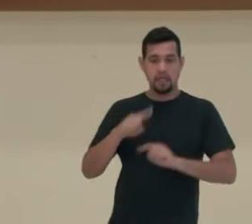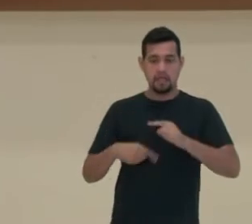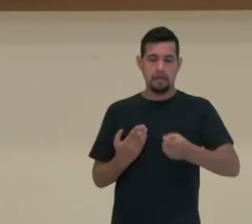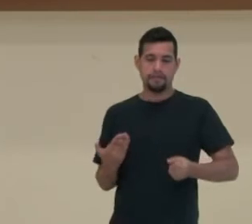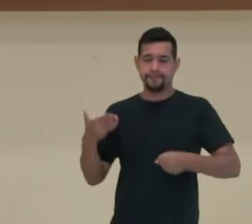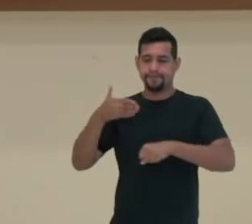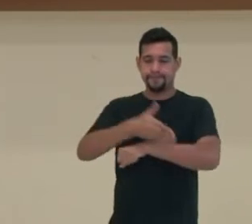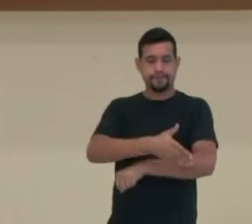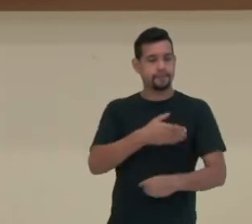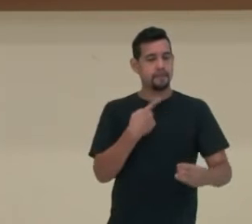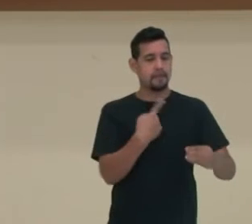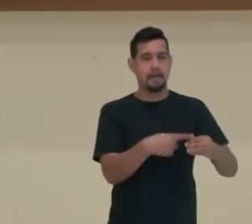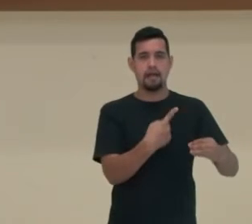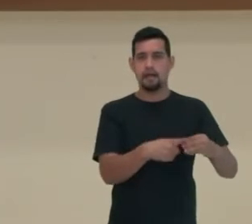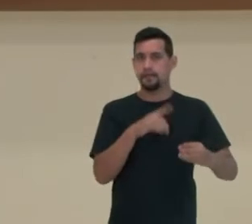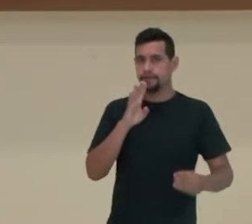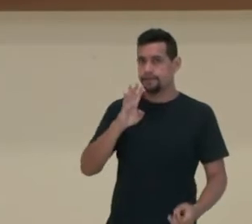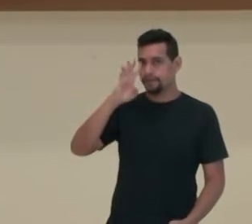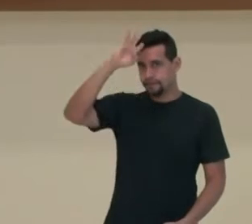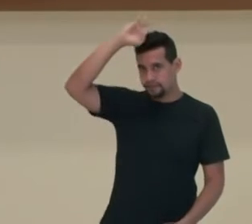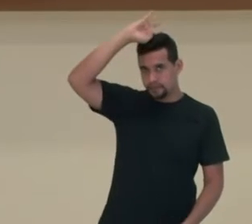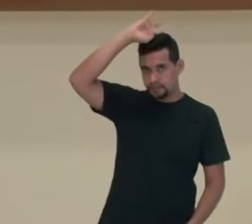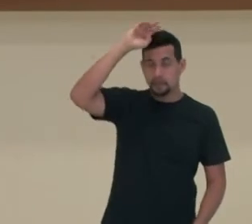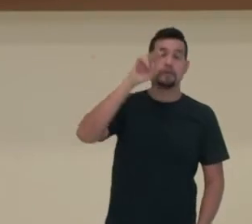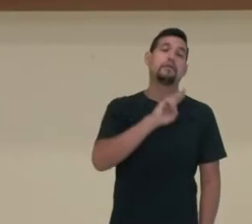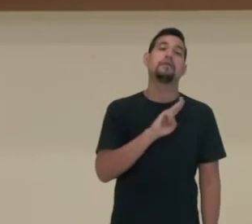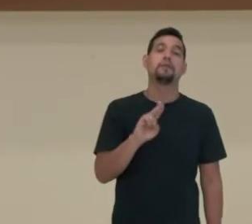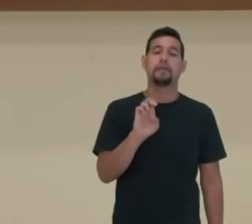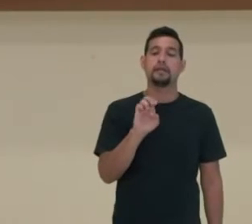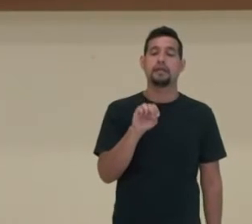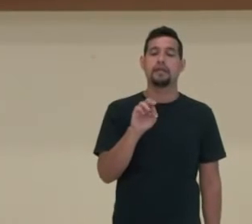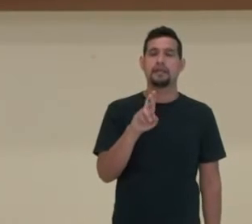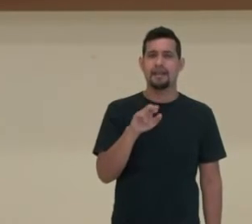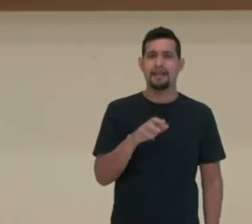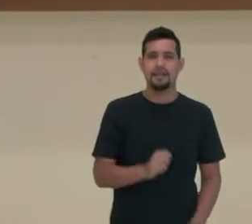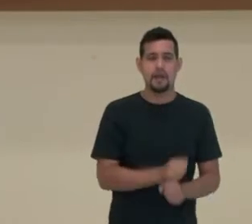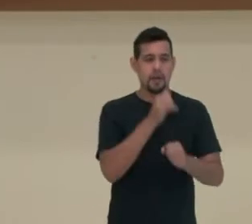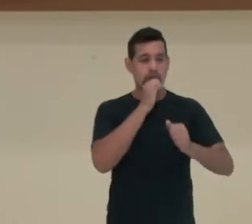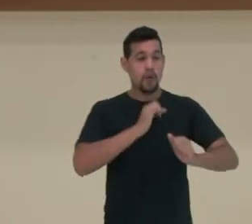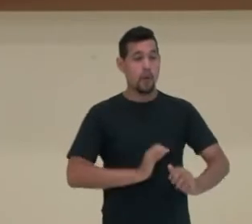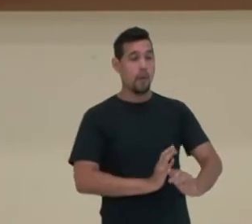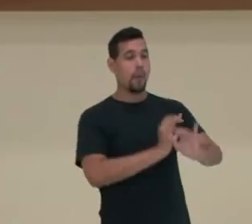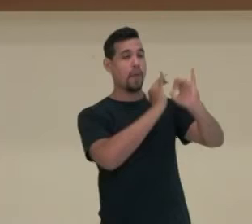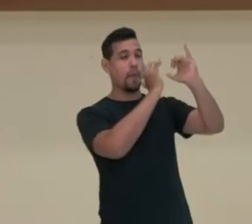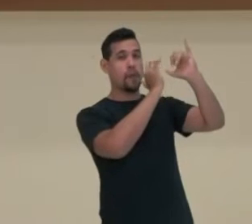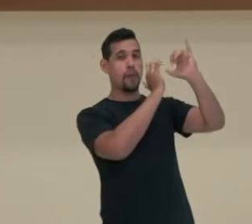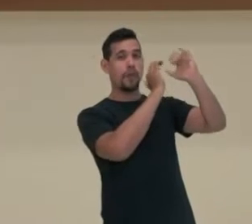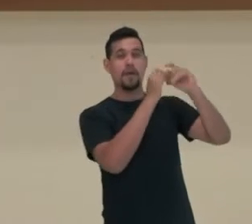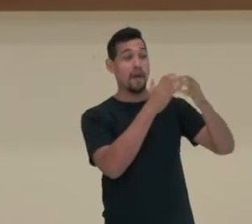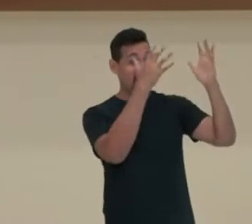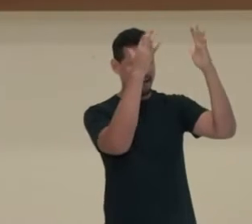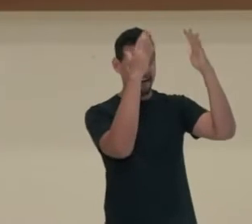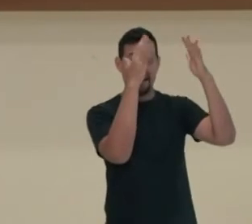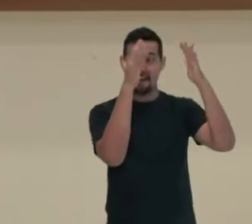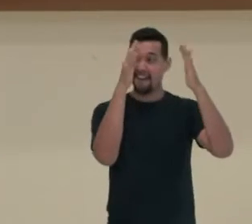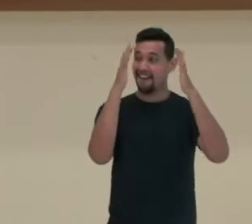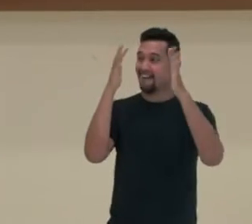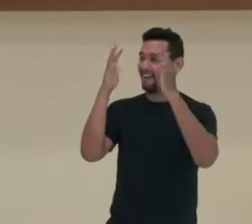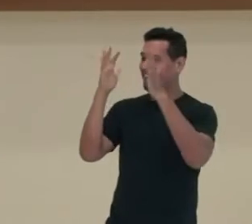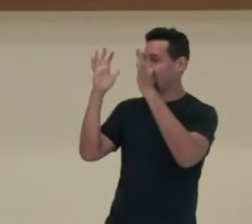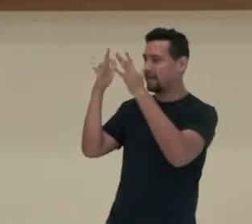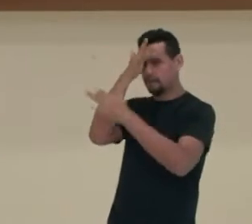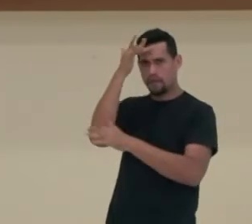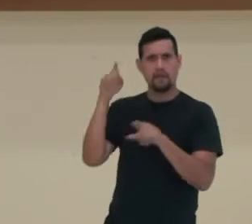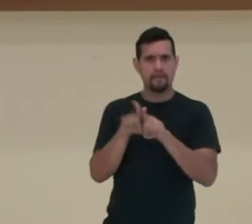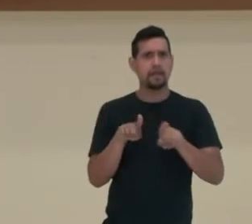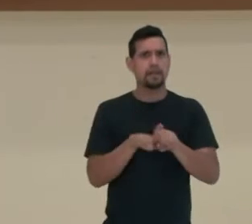dentro da cidade de Roma, com a chamada entrada triunfal, para ser aplaudido publicamente pelos habitantes da cidade.